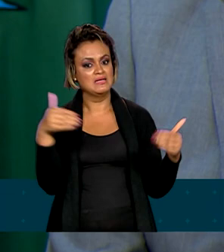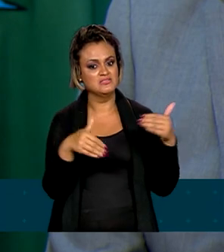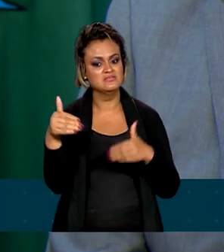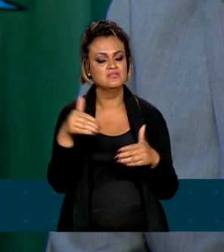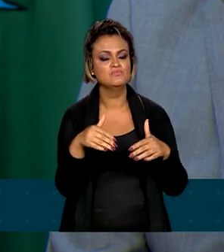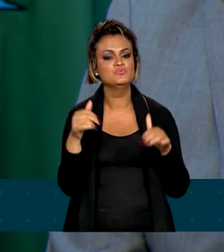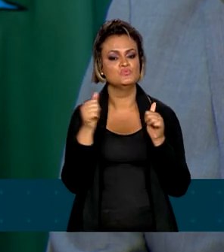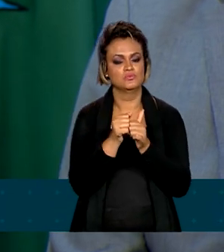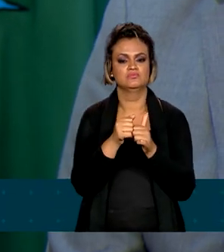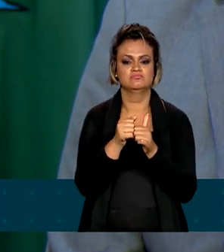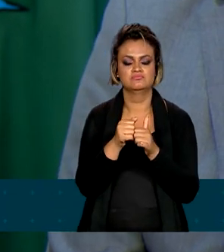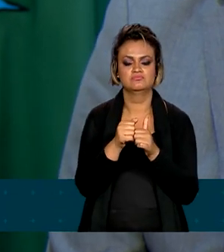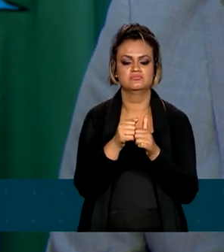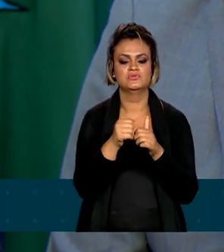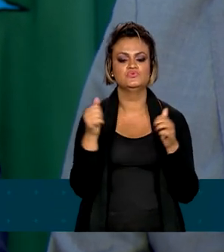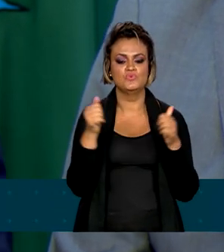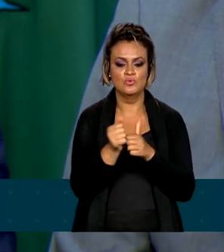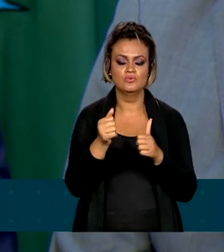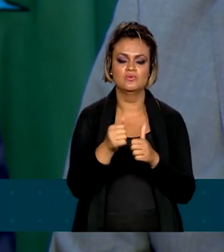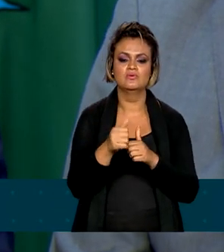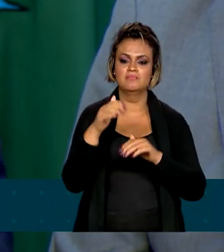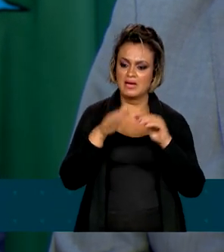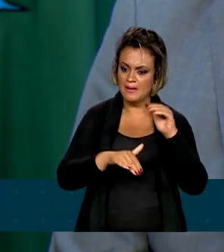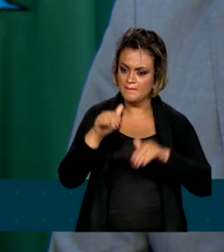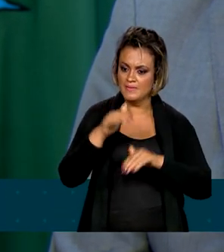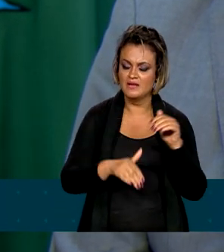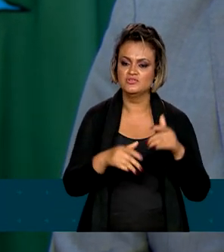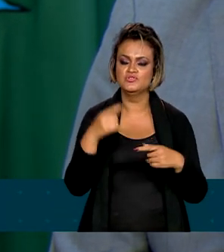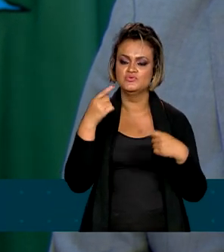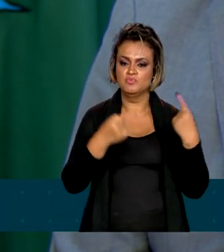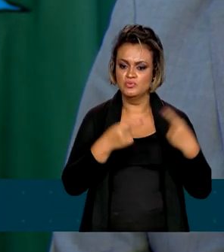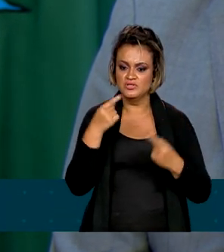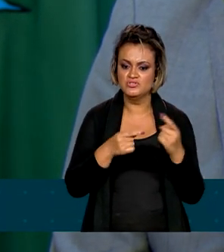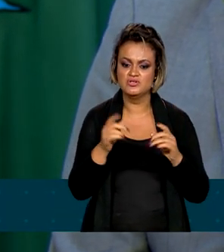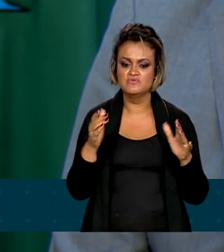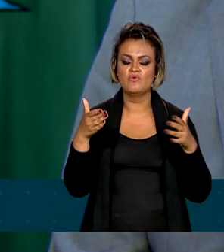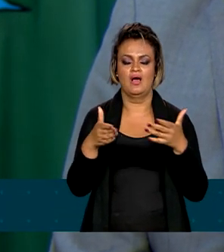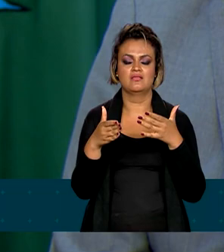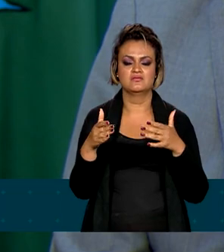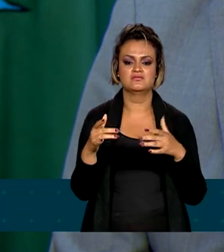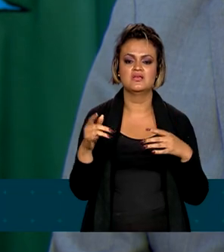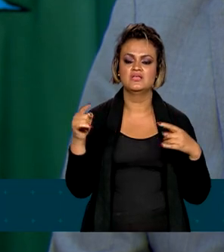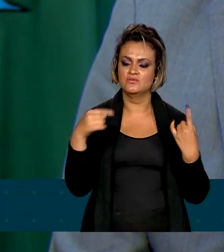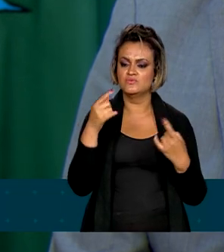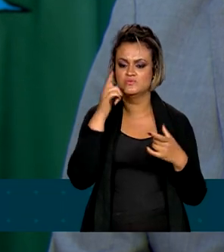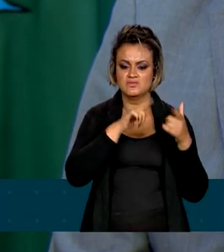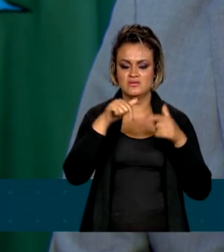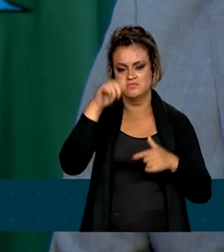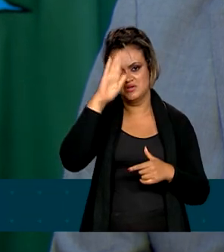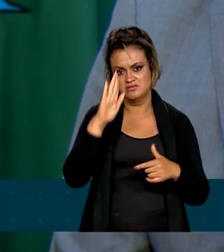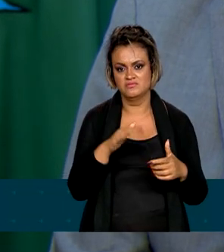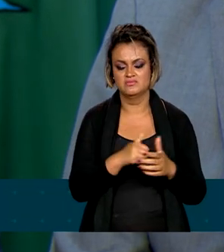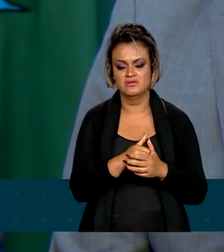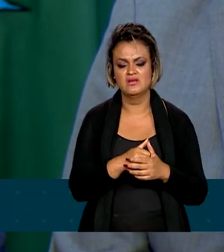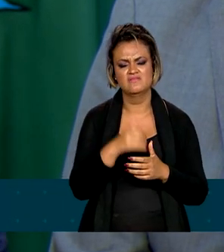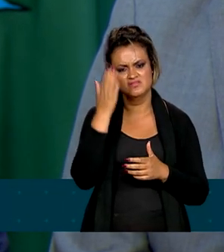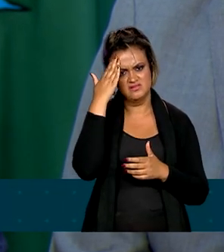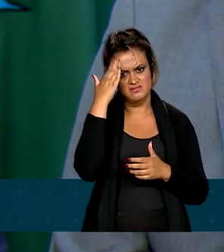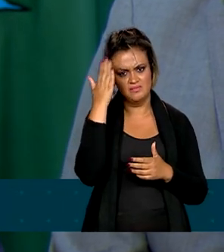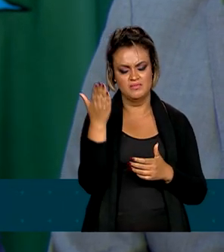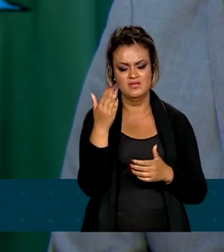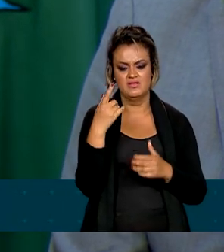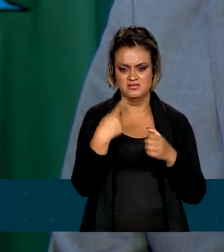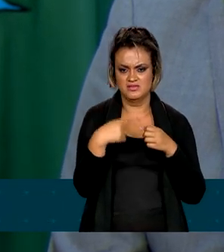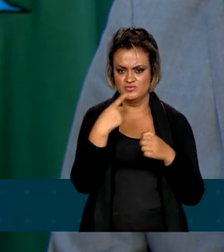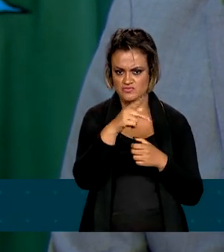participar junto conosco da execução das políticas que nós precisamos fazer nesse país. Vocês sabem, na cidade